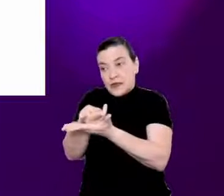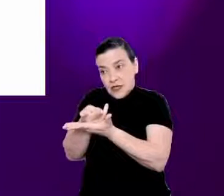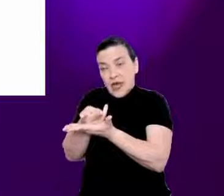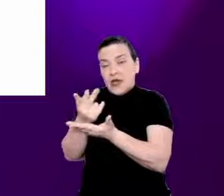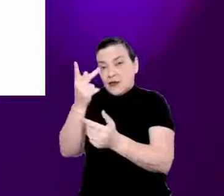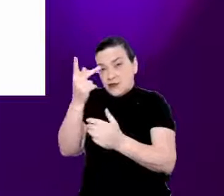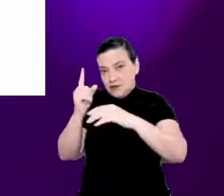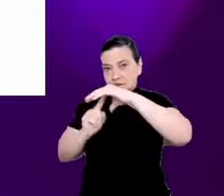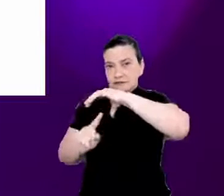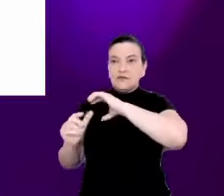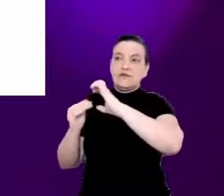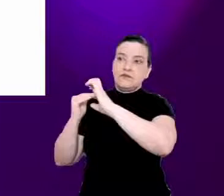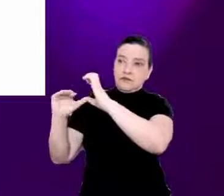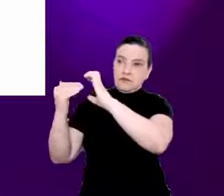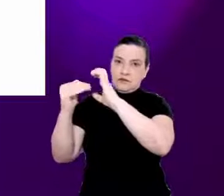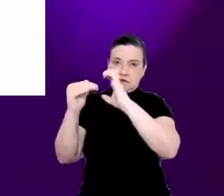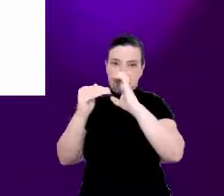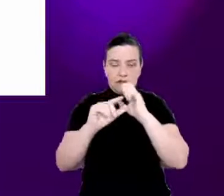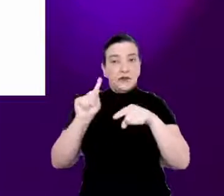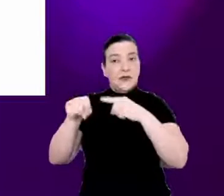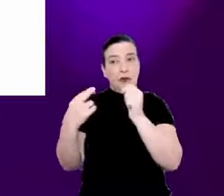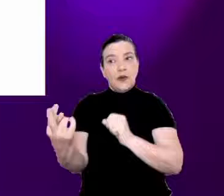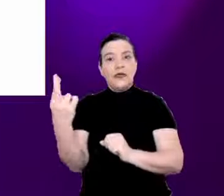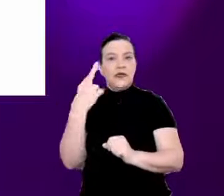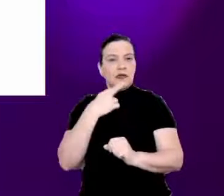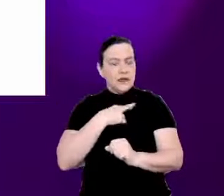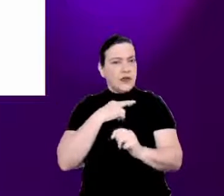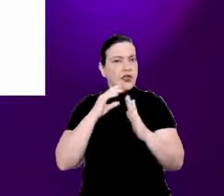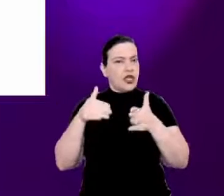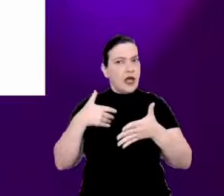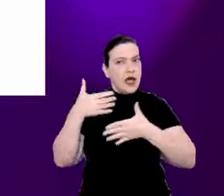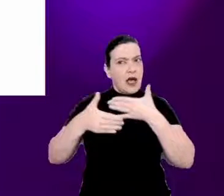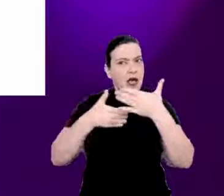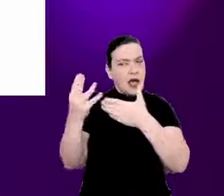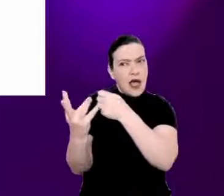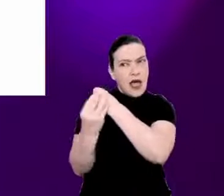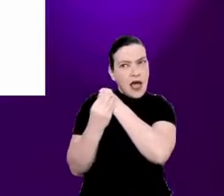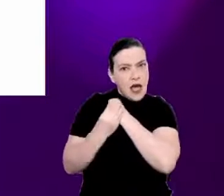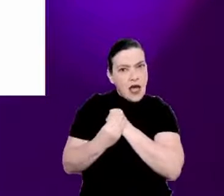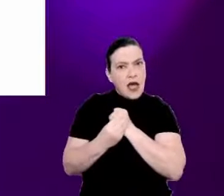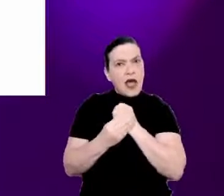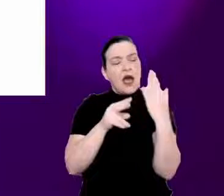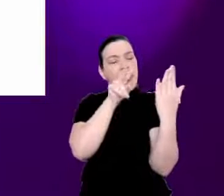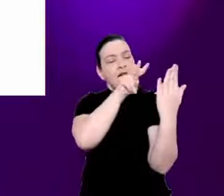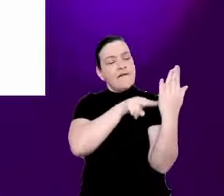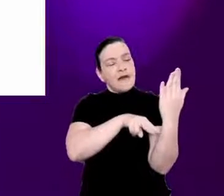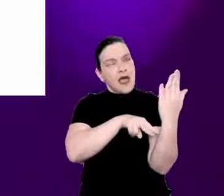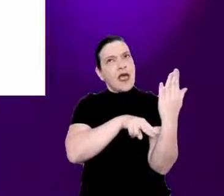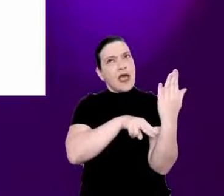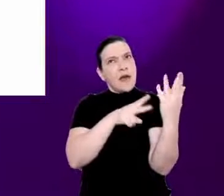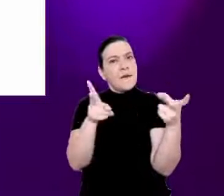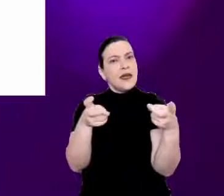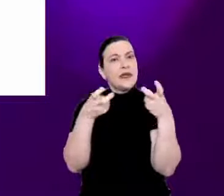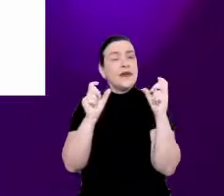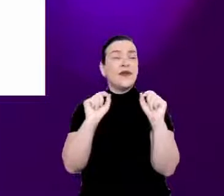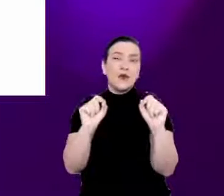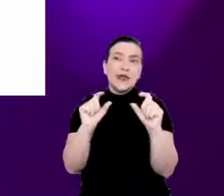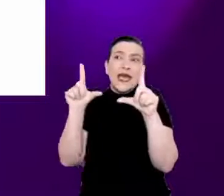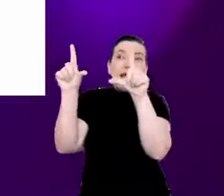aí eles vão dar essa devolutiva. A gente vem percebendo que há uma queda na devolução, no número